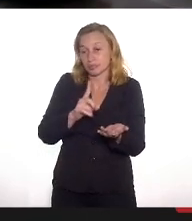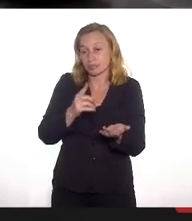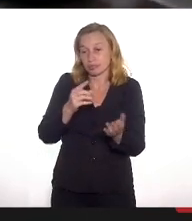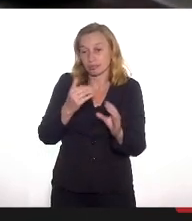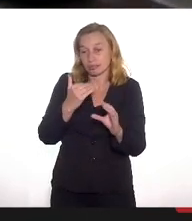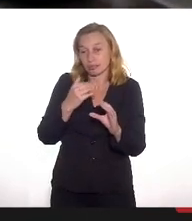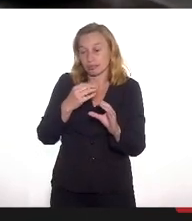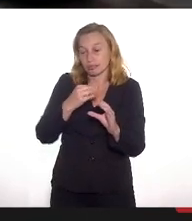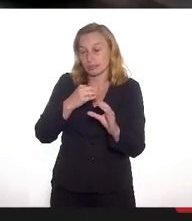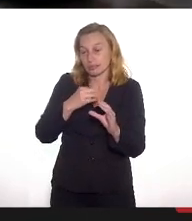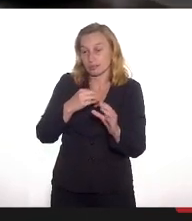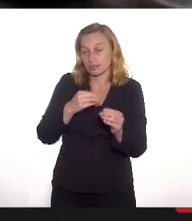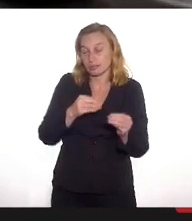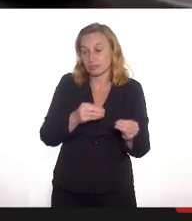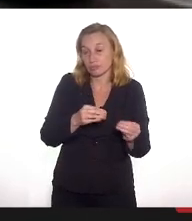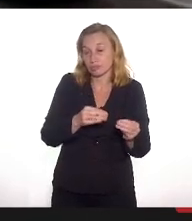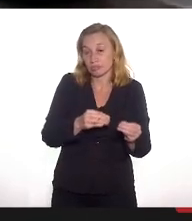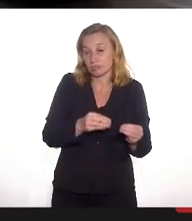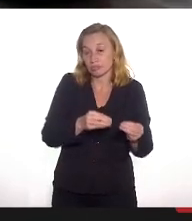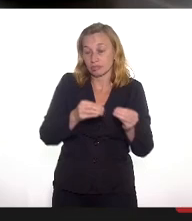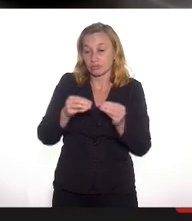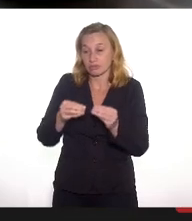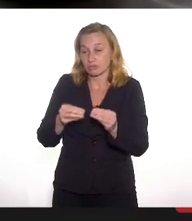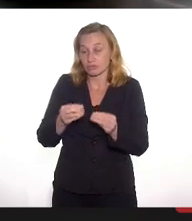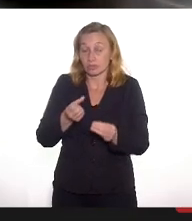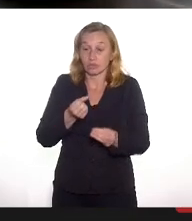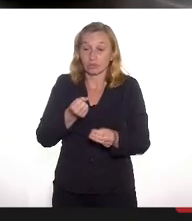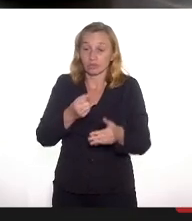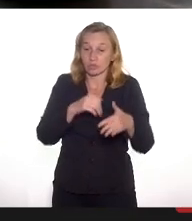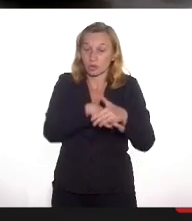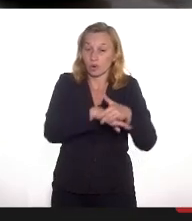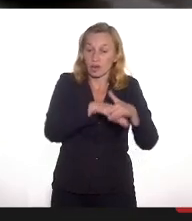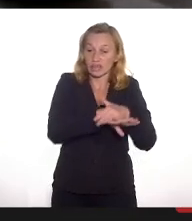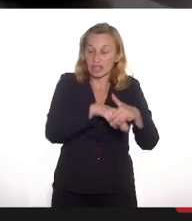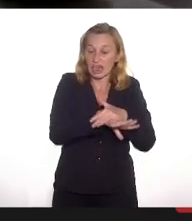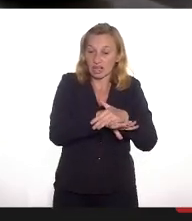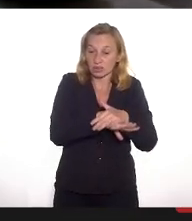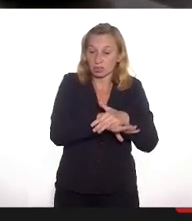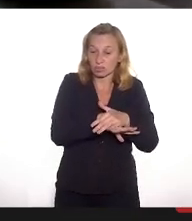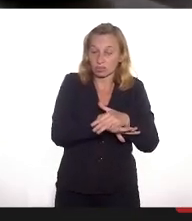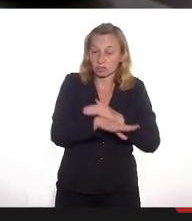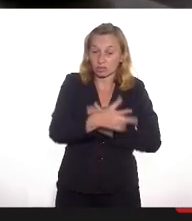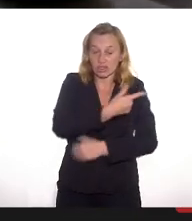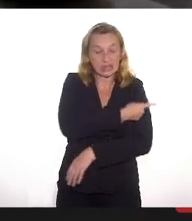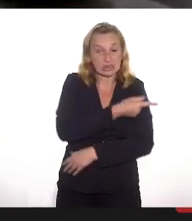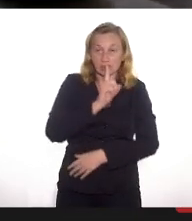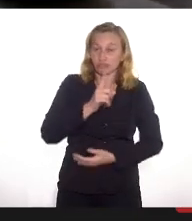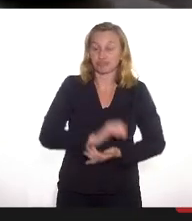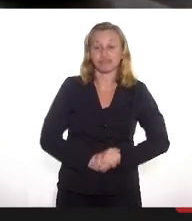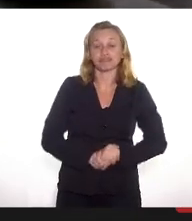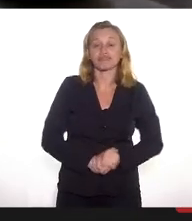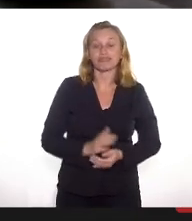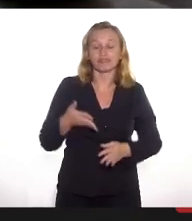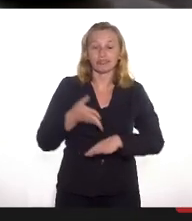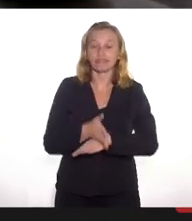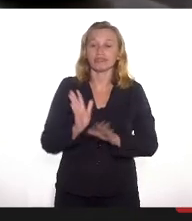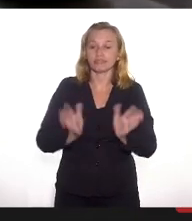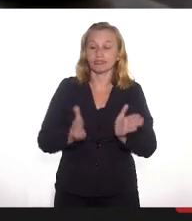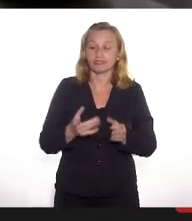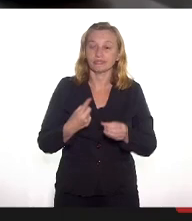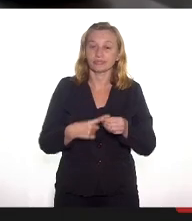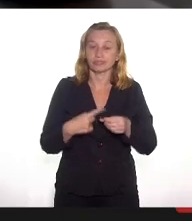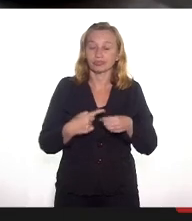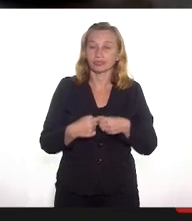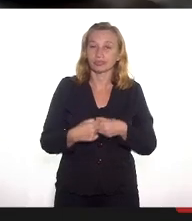ninguém tá fazendo isso eu não acredito que eu espero que goste guardar na geladeira assim que chegaram hoje de